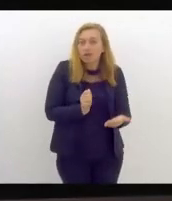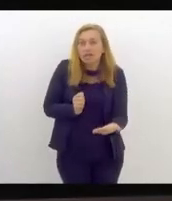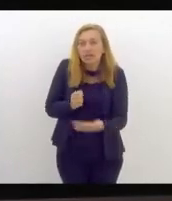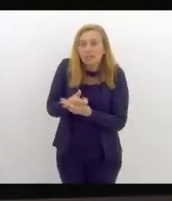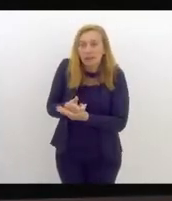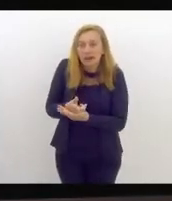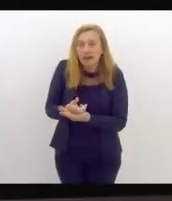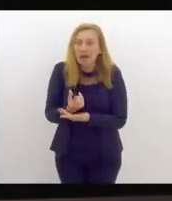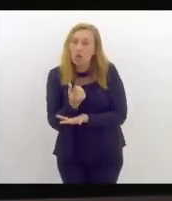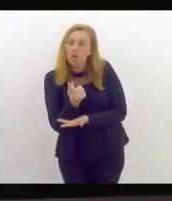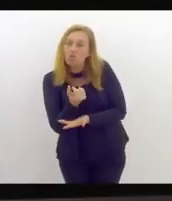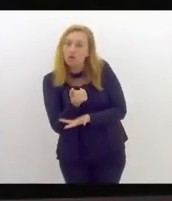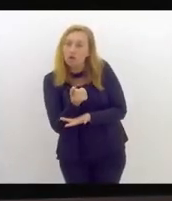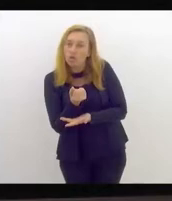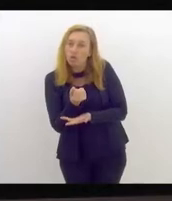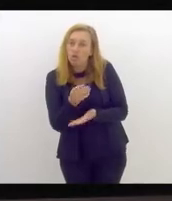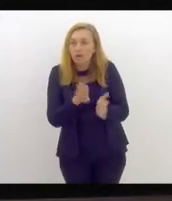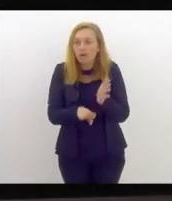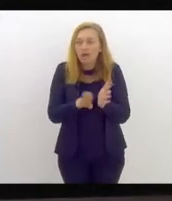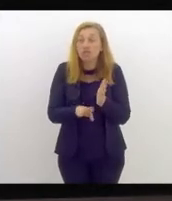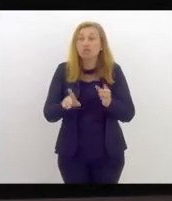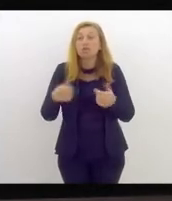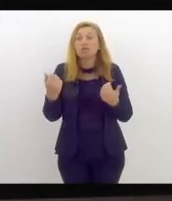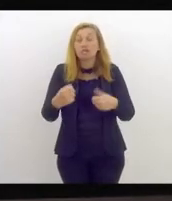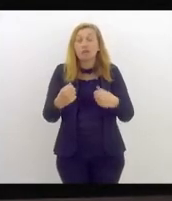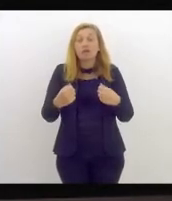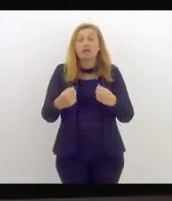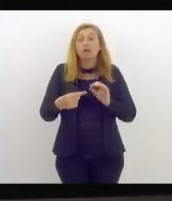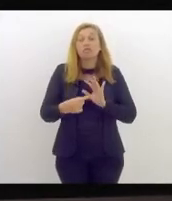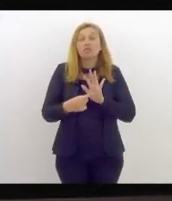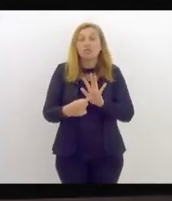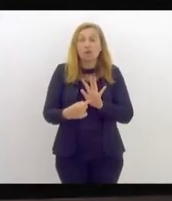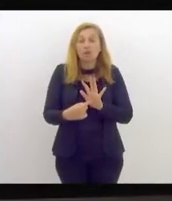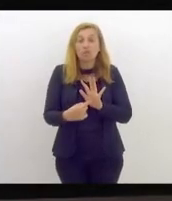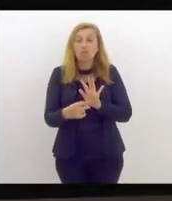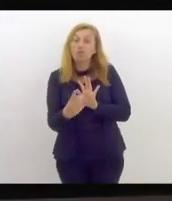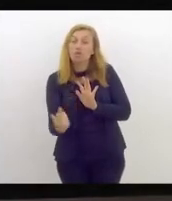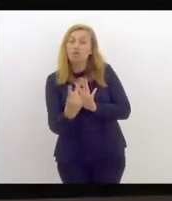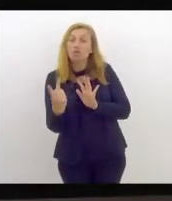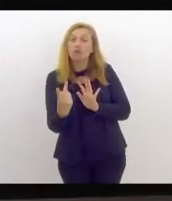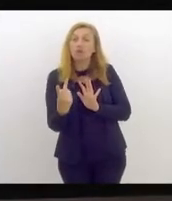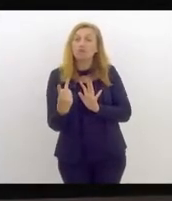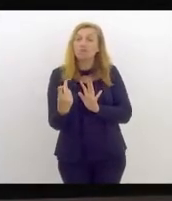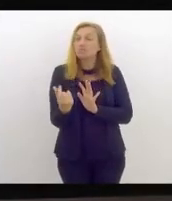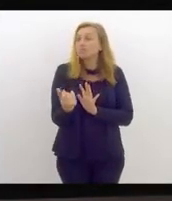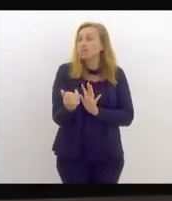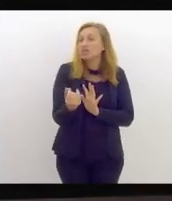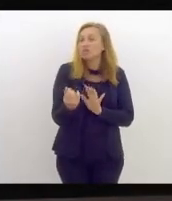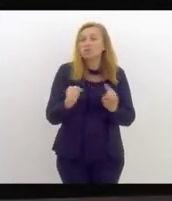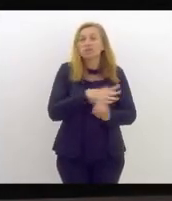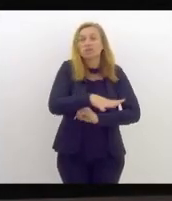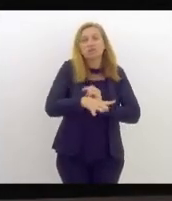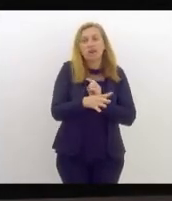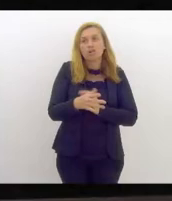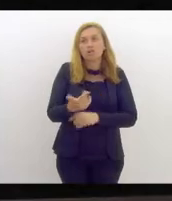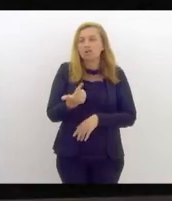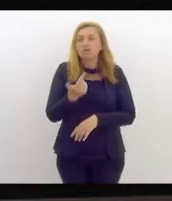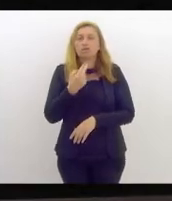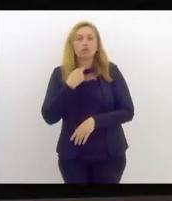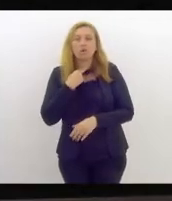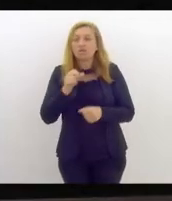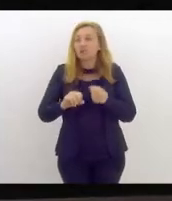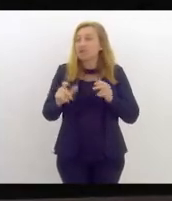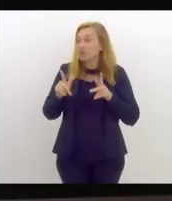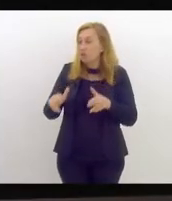a tarifa é através da tarifa social eles não podem fazer que estão fazendo hoje tiveram na comunidade do Nova Cidade